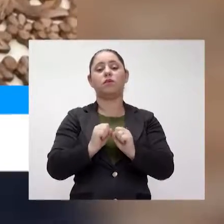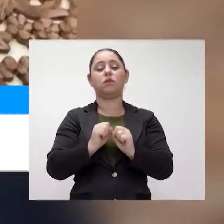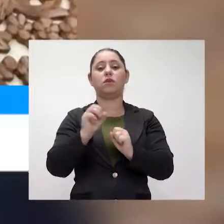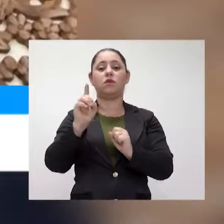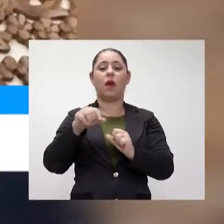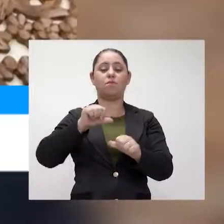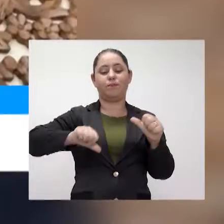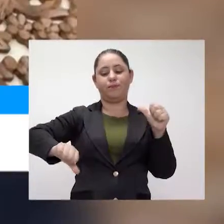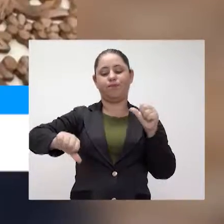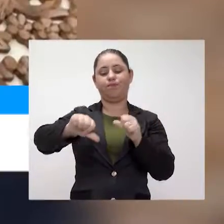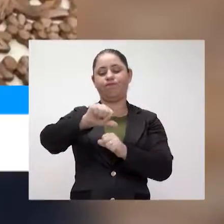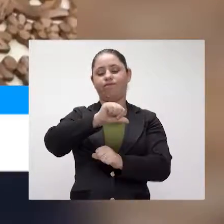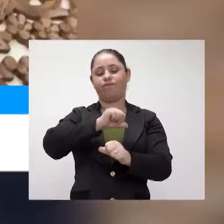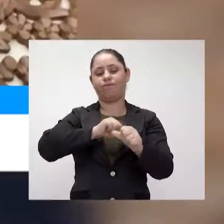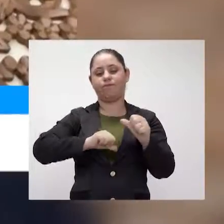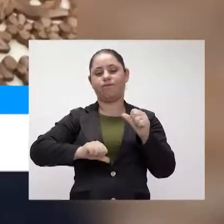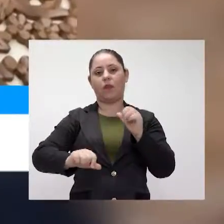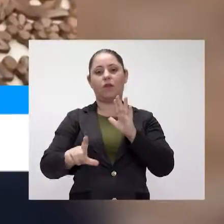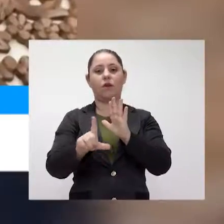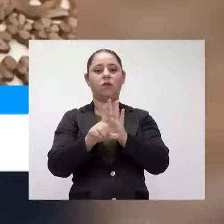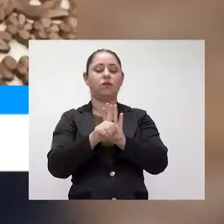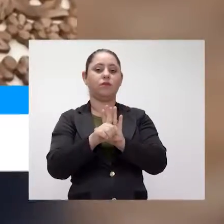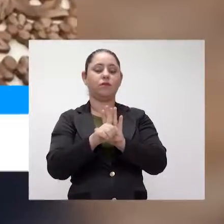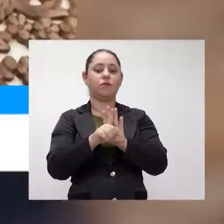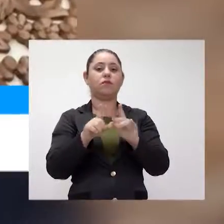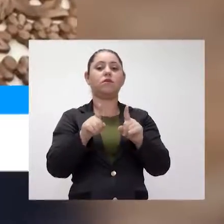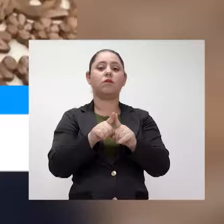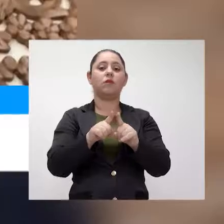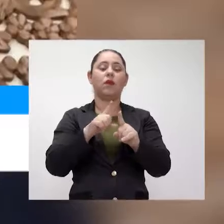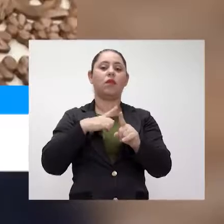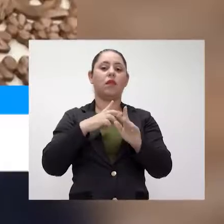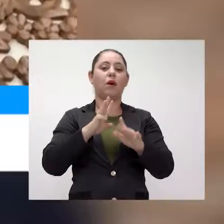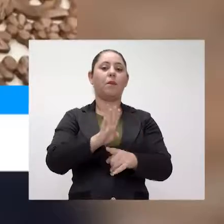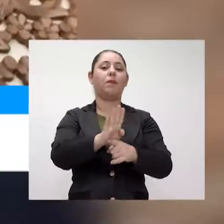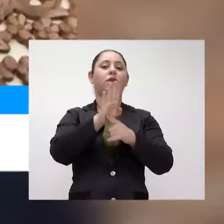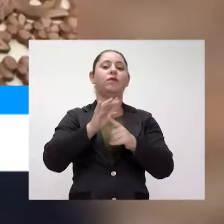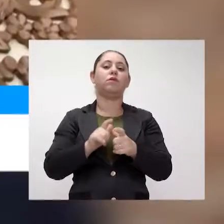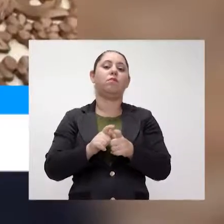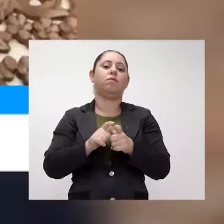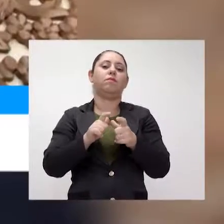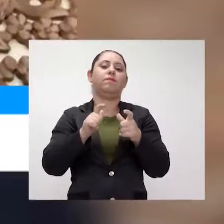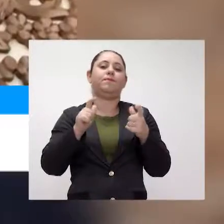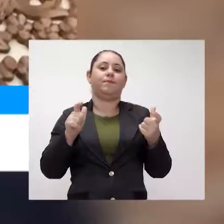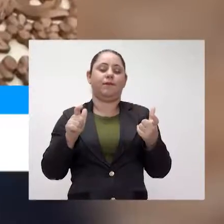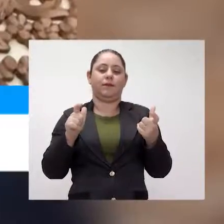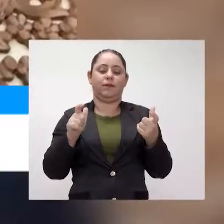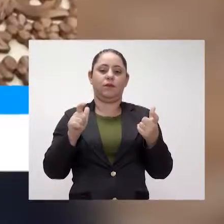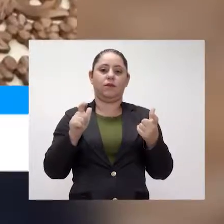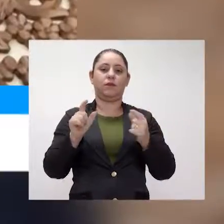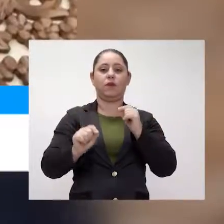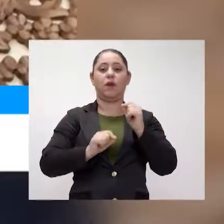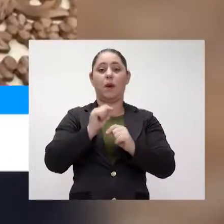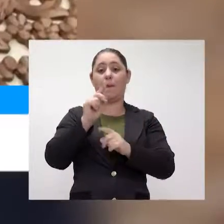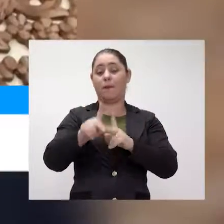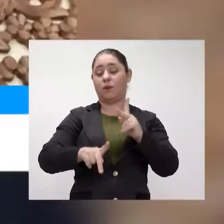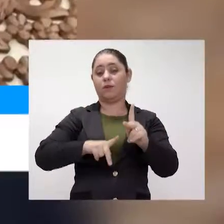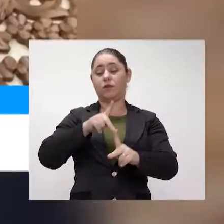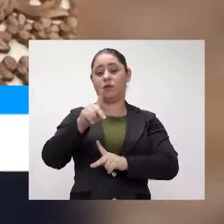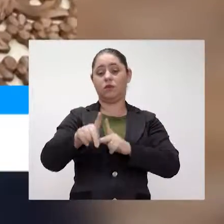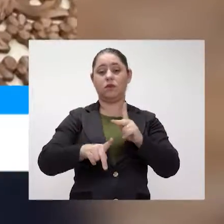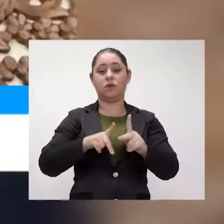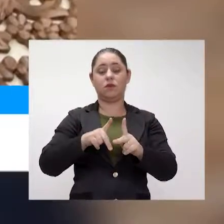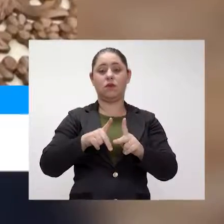para poder alterar essa lei e ter um benefício maior para